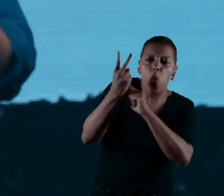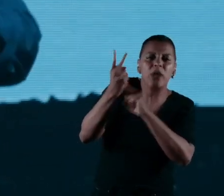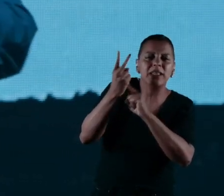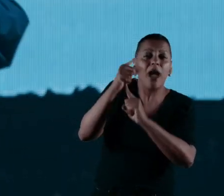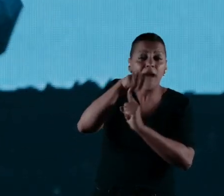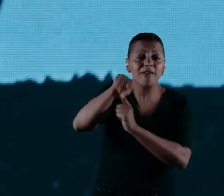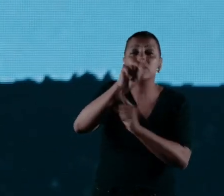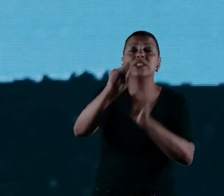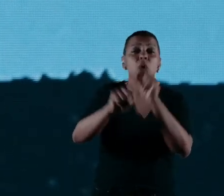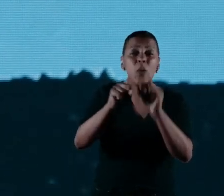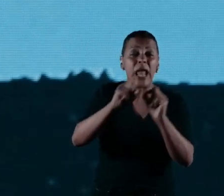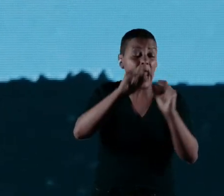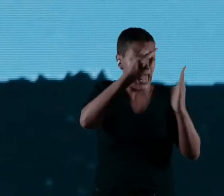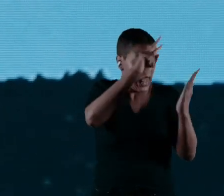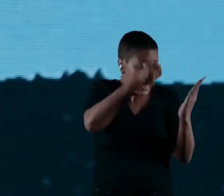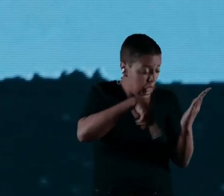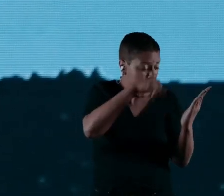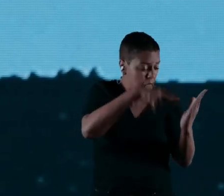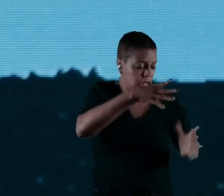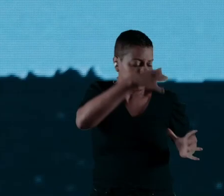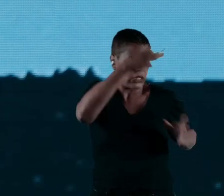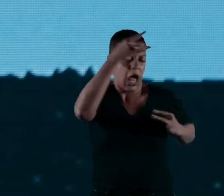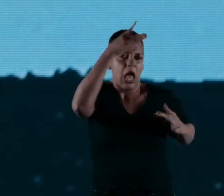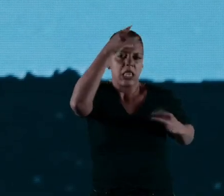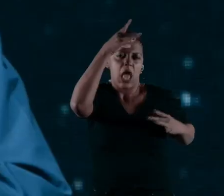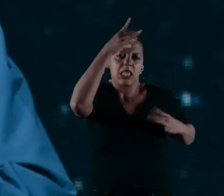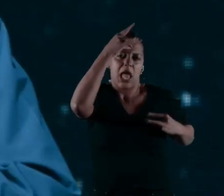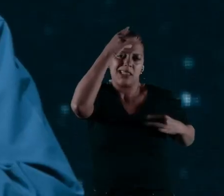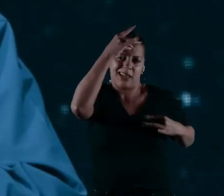mais nós lemos a Bíblia. Primeiro ela nos torna,